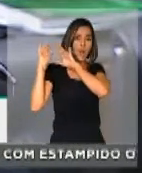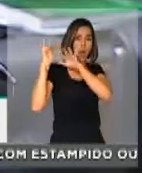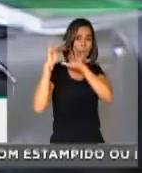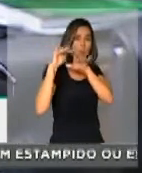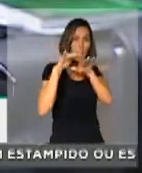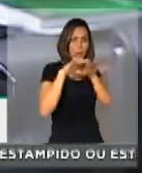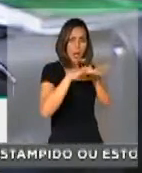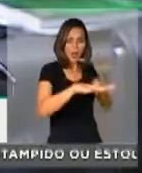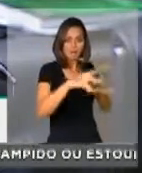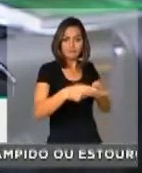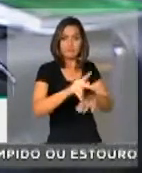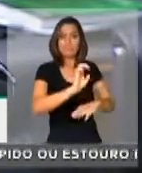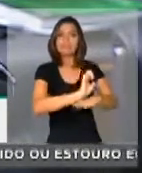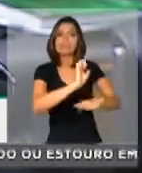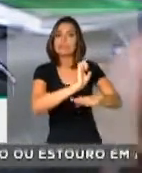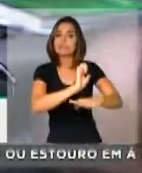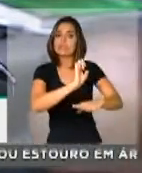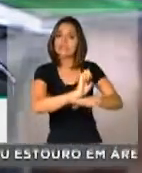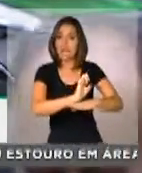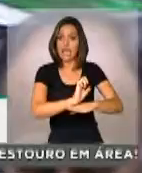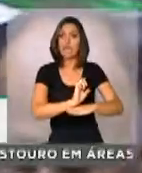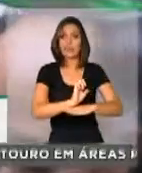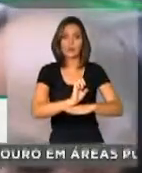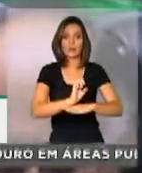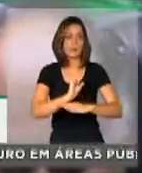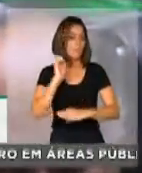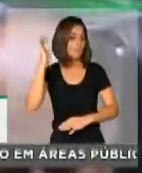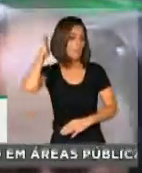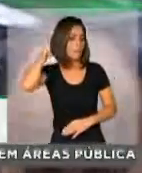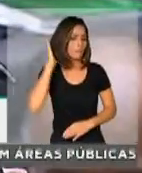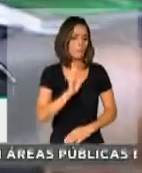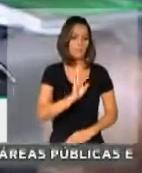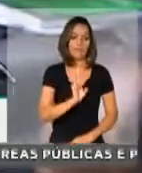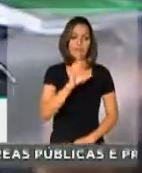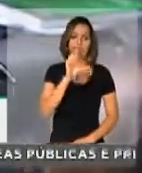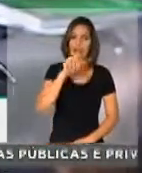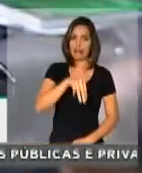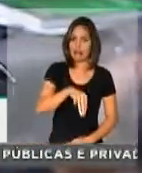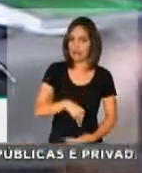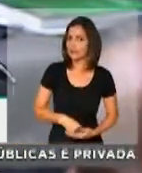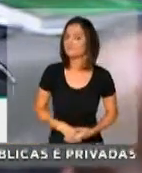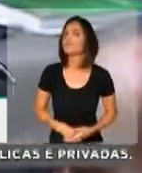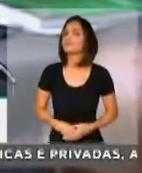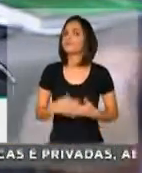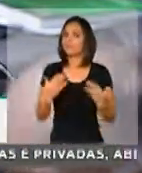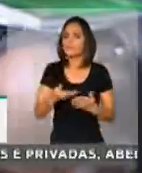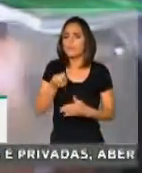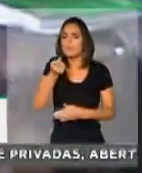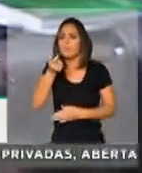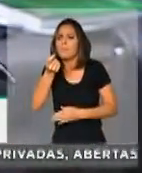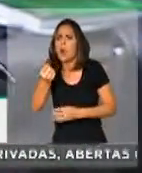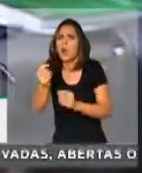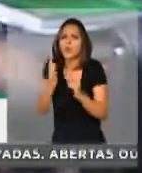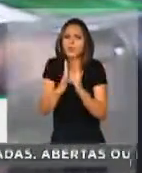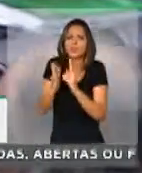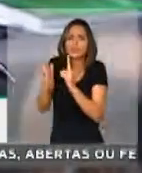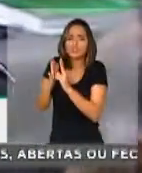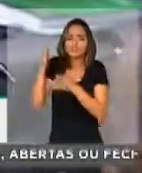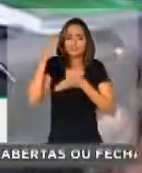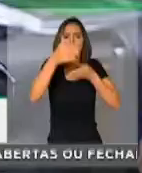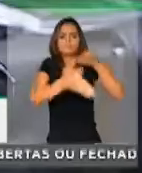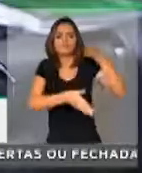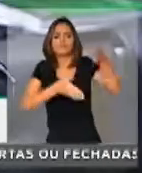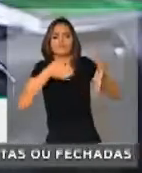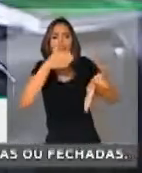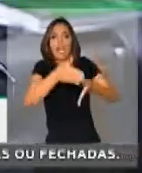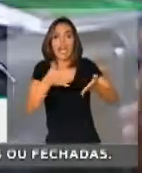muitos refugiados chegando na nossa capital, em Belém especialmente. Começou com poucos indígenas chegando até a nossa